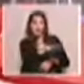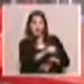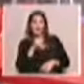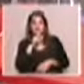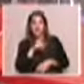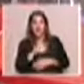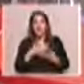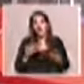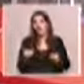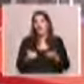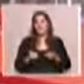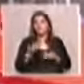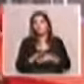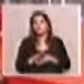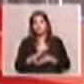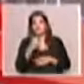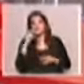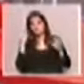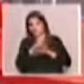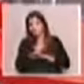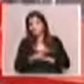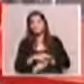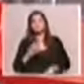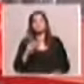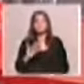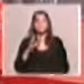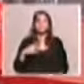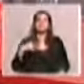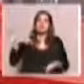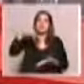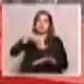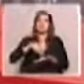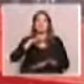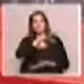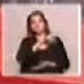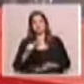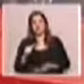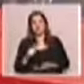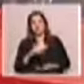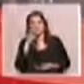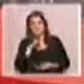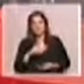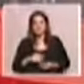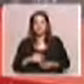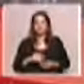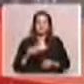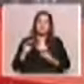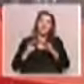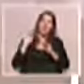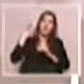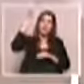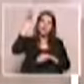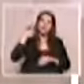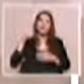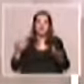mão, mas numa gaveta, portanto não à vista, e depois há a pessoa que se tem que levantar para ir buscar. E se estiver na segunda prateleira da Pronto, da, da e a ideia é que nós, a